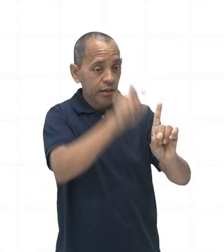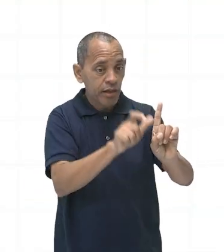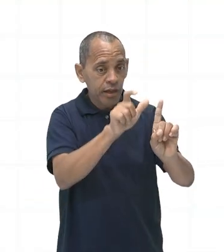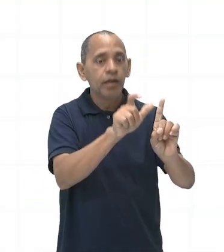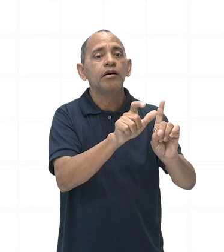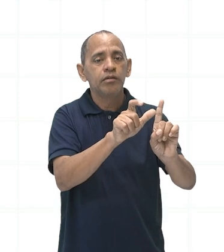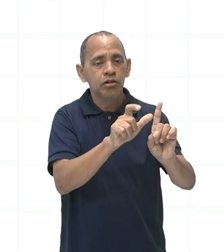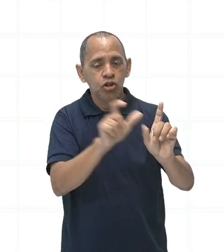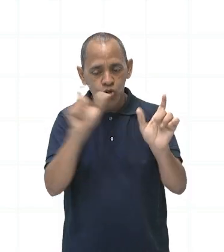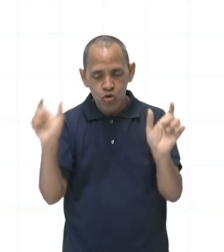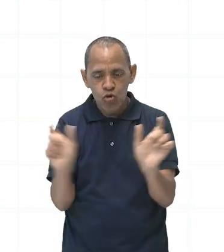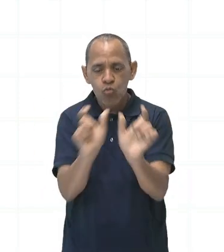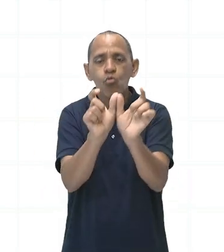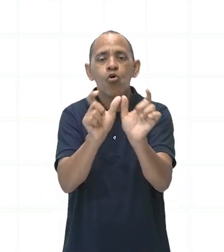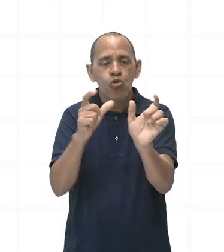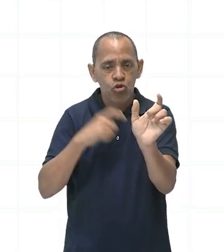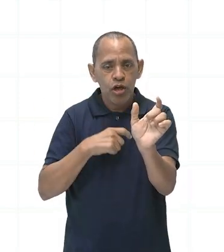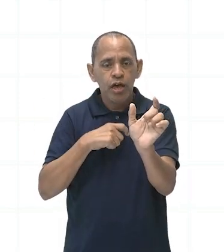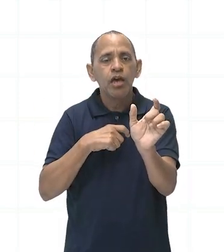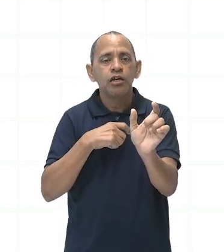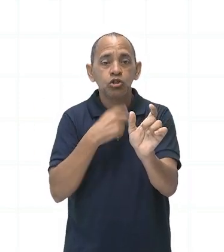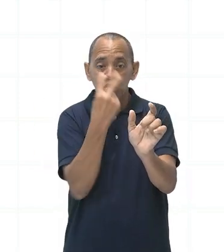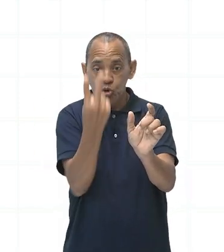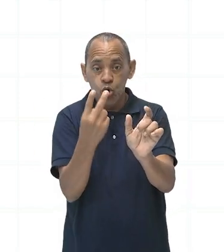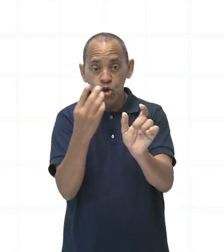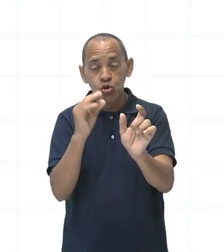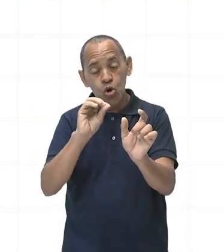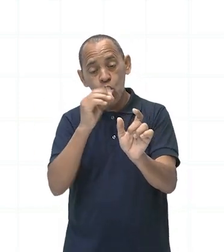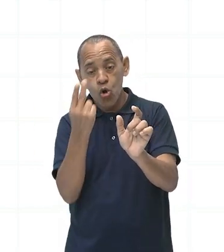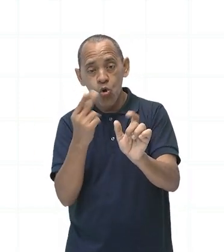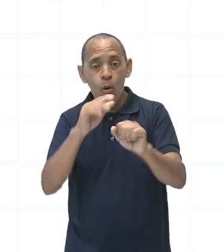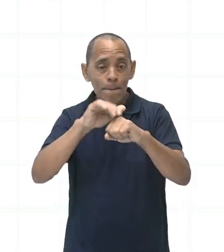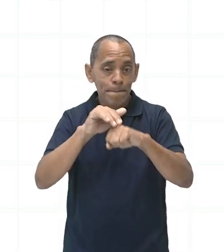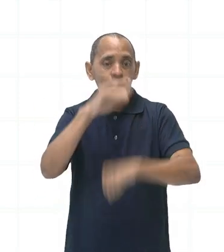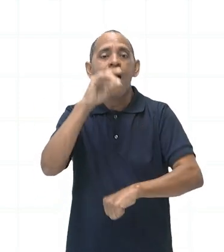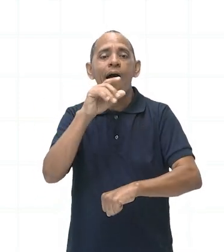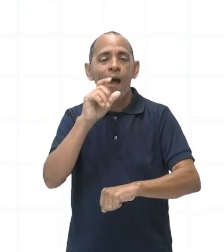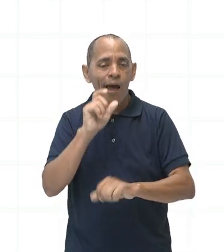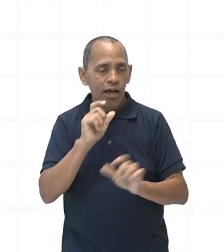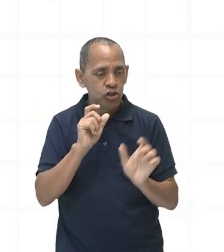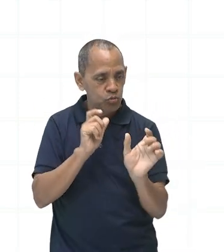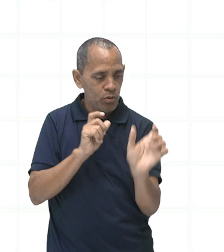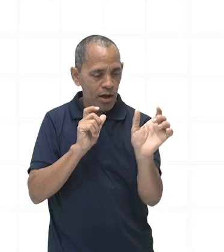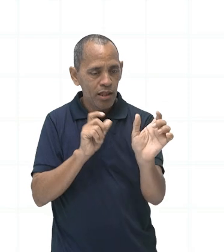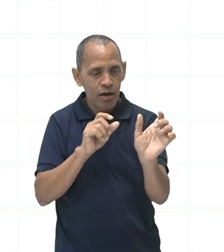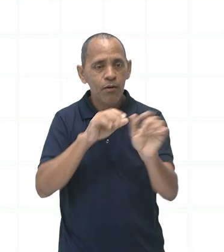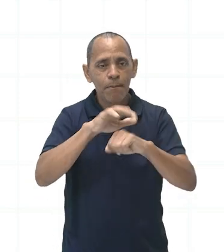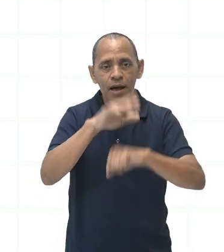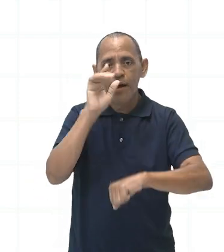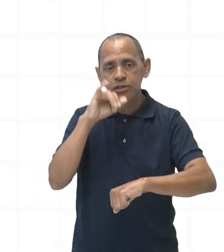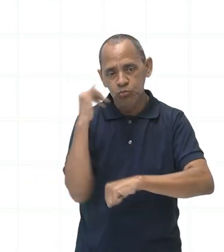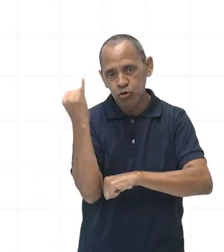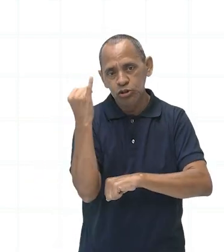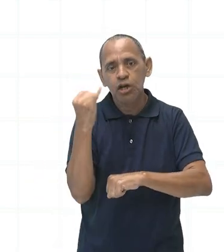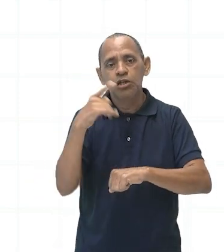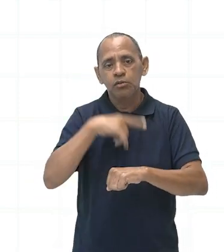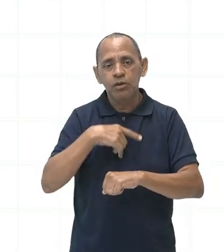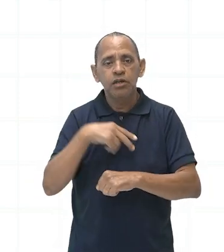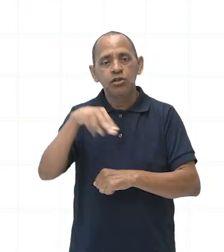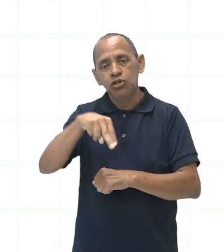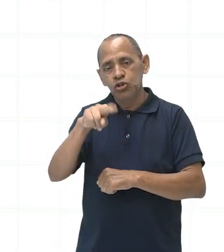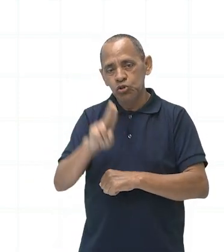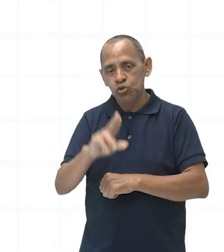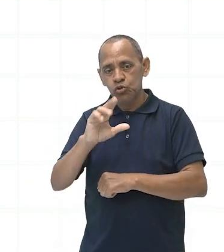aquele que possui 2 ou mais núcleos. A partir de 2 núcleos, você já tem um sujeito